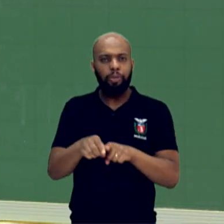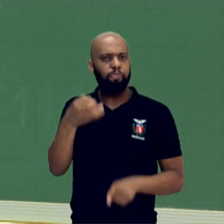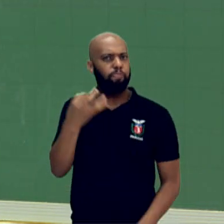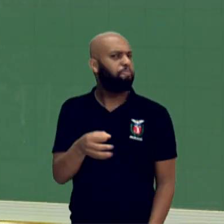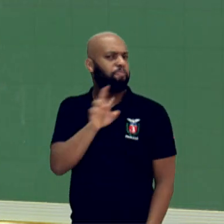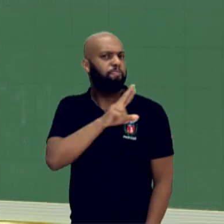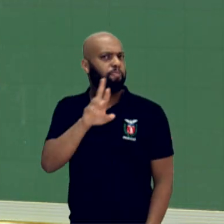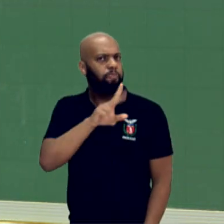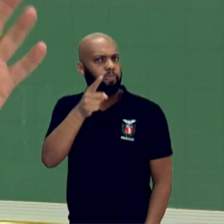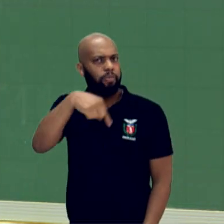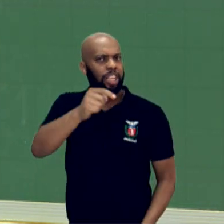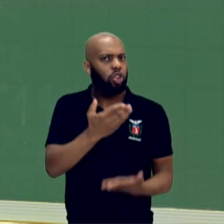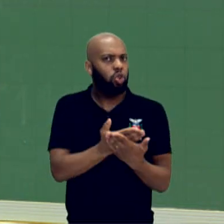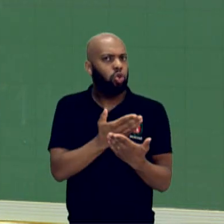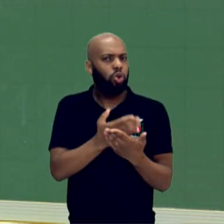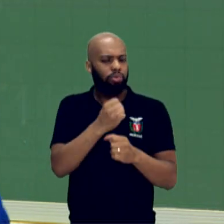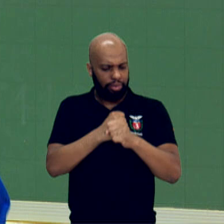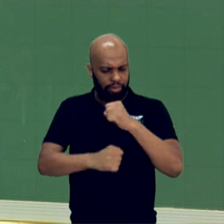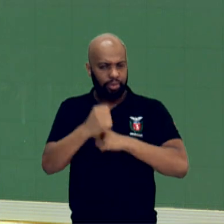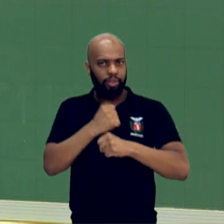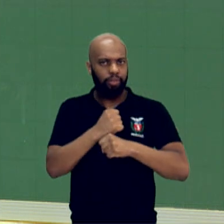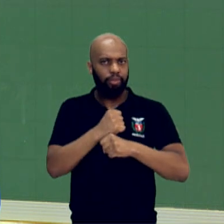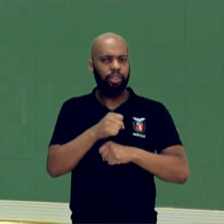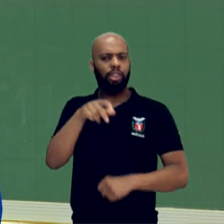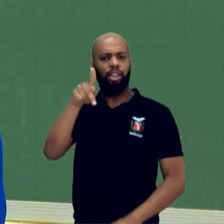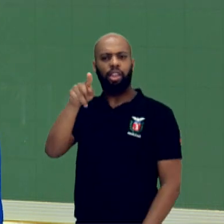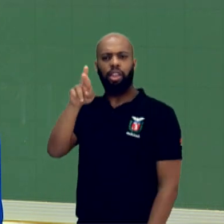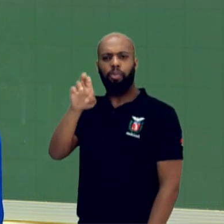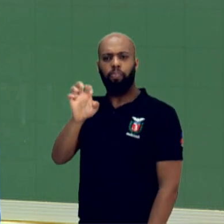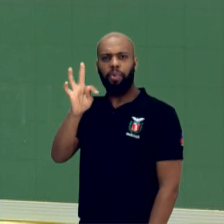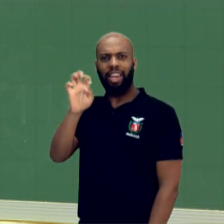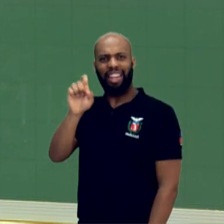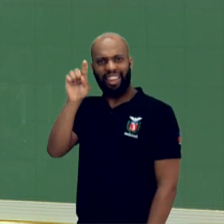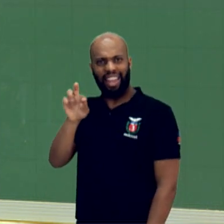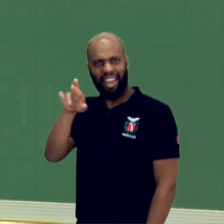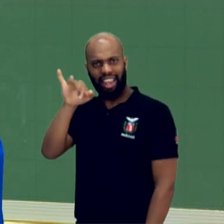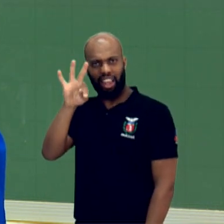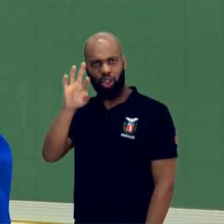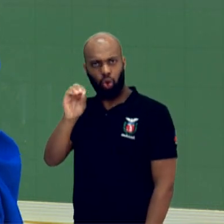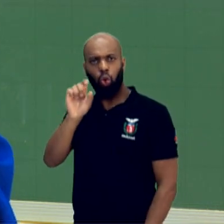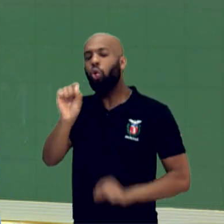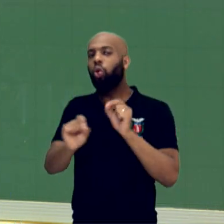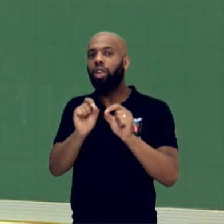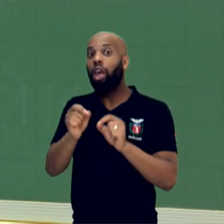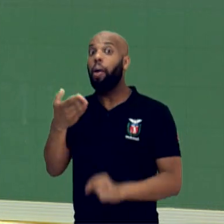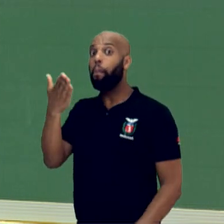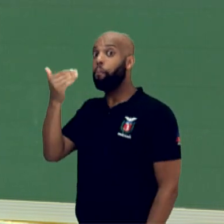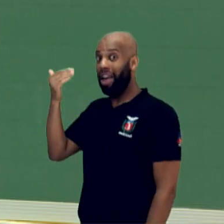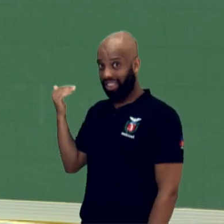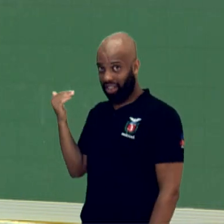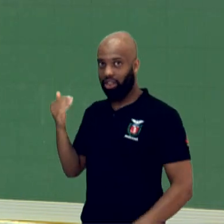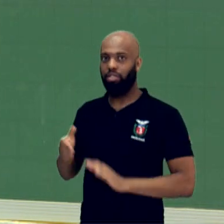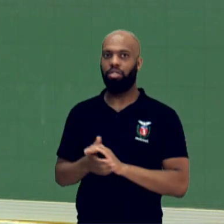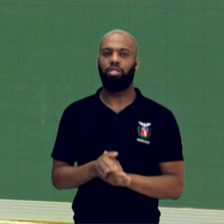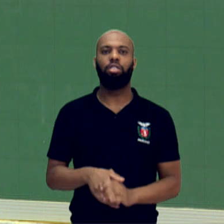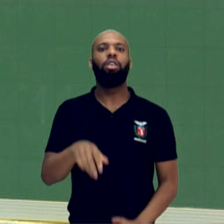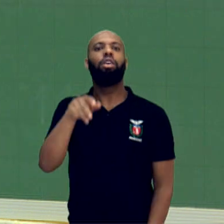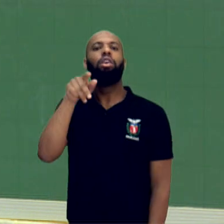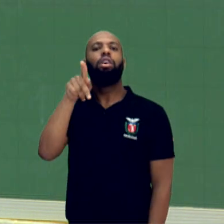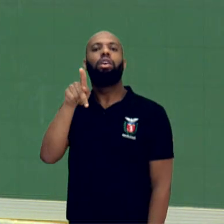passado. Mas vamos lembrar. Pretérito é presente, passado, futuro. É passado, né? O